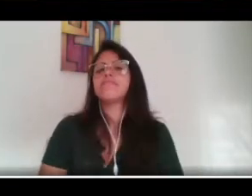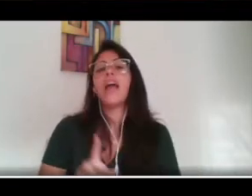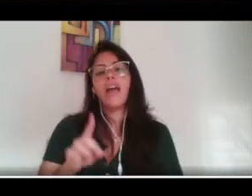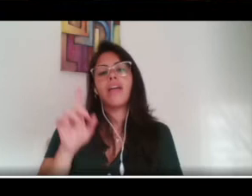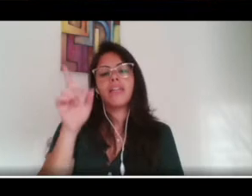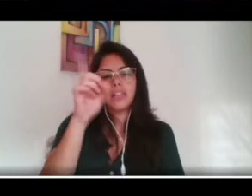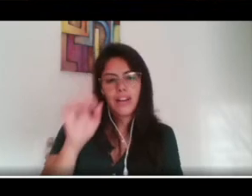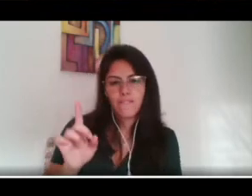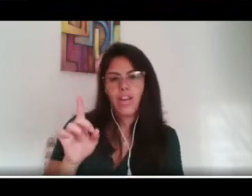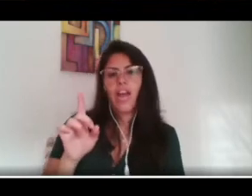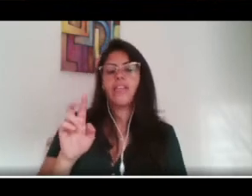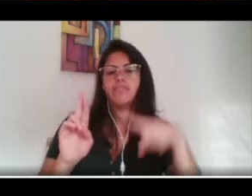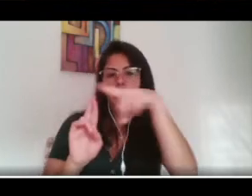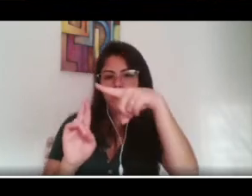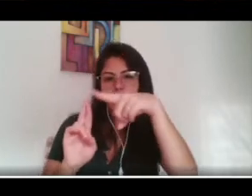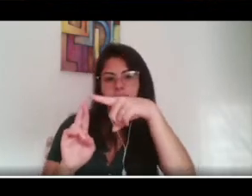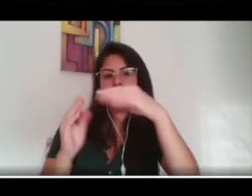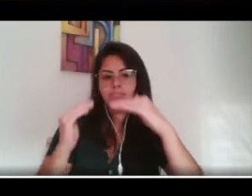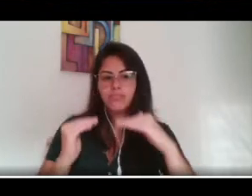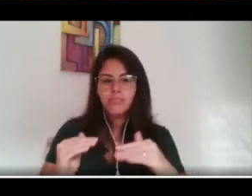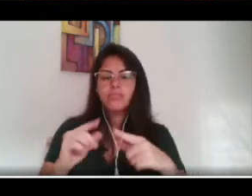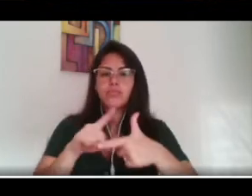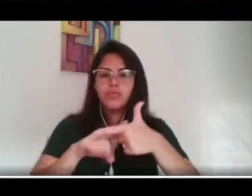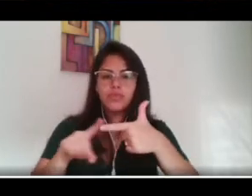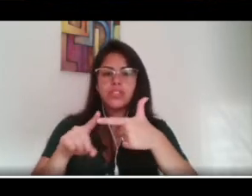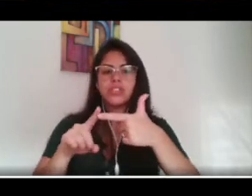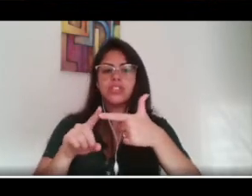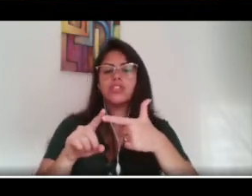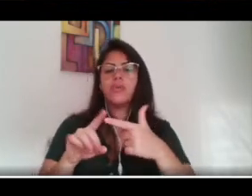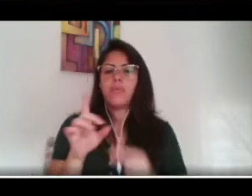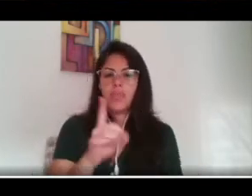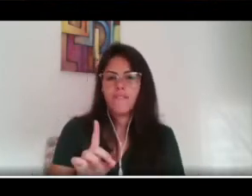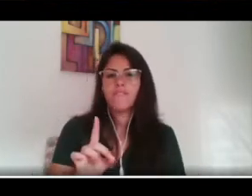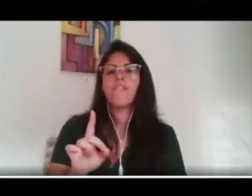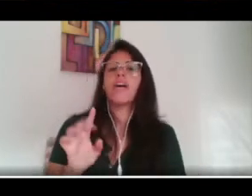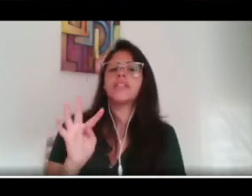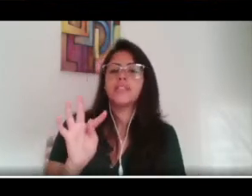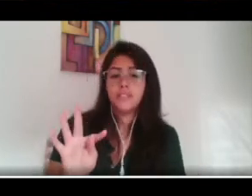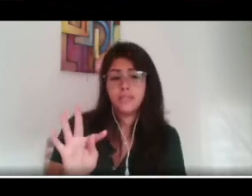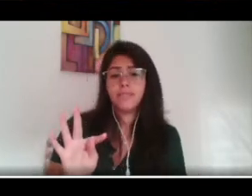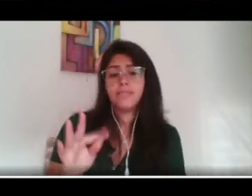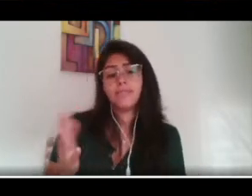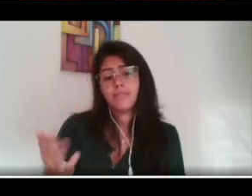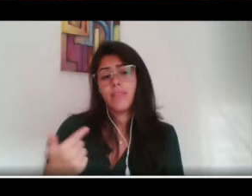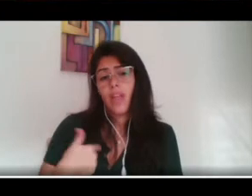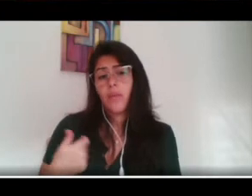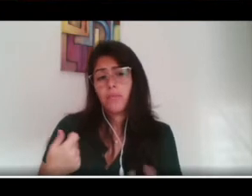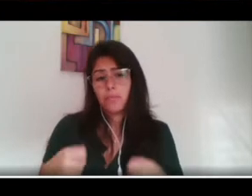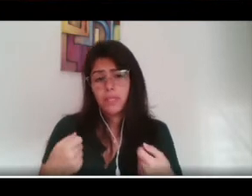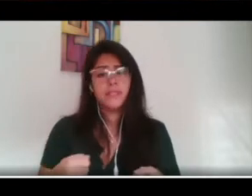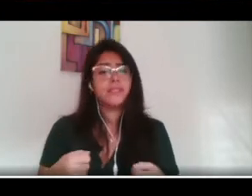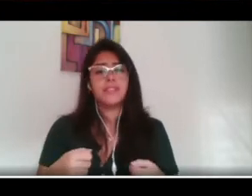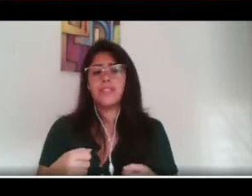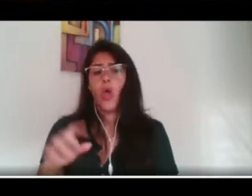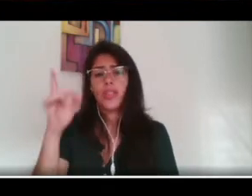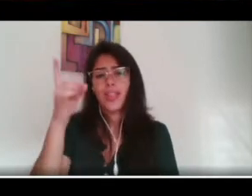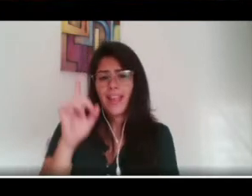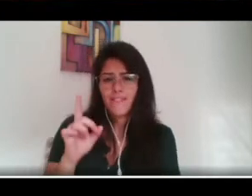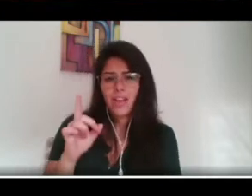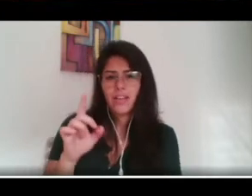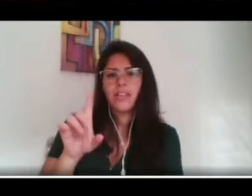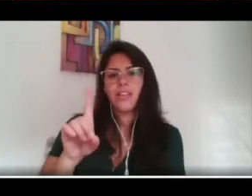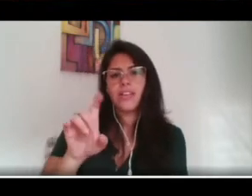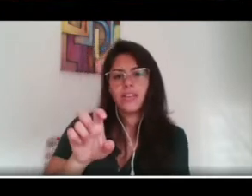Facilmente, o que eu tenho que fazer? Eu tenho que derivar a posição. Isso aqui é um polinômio careta, então é fácil de derivar,